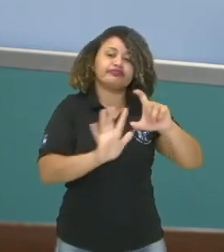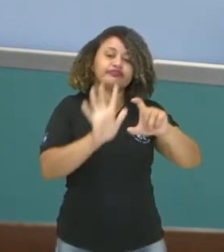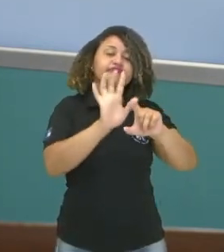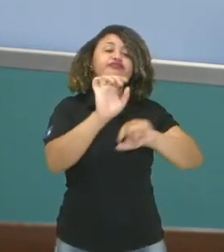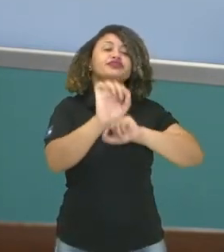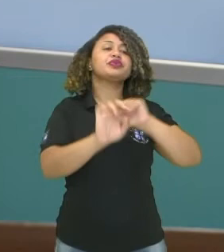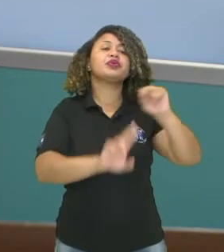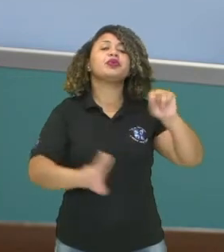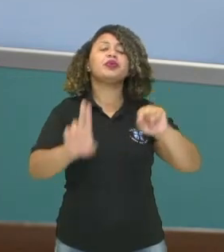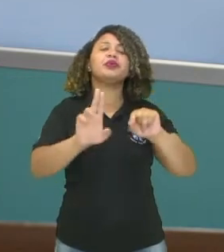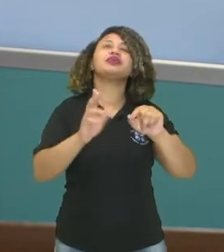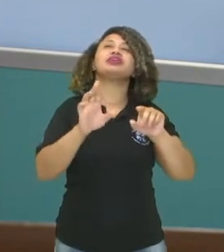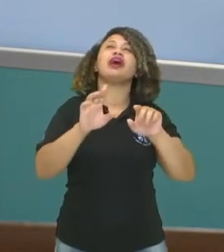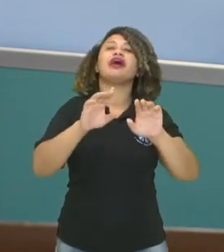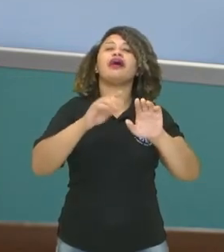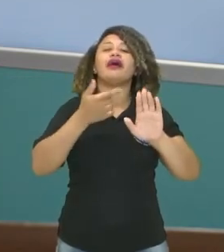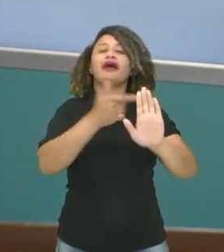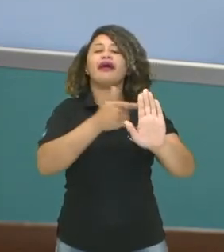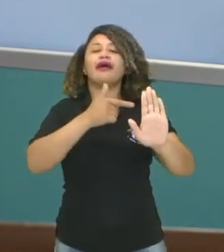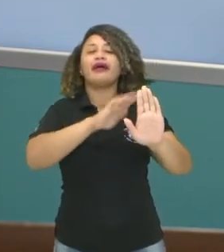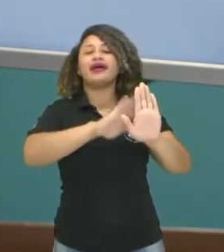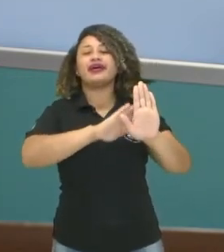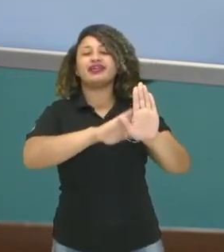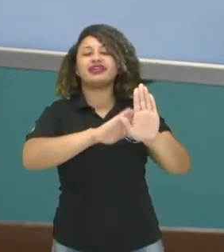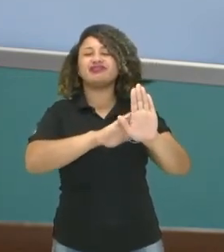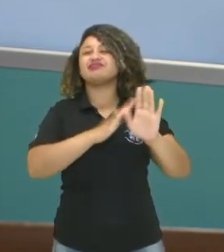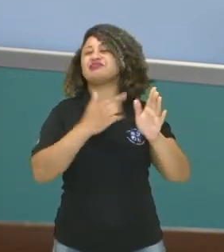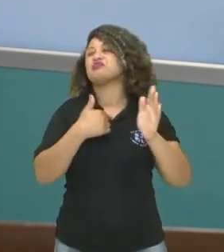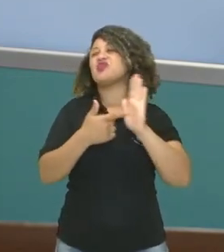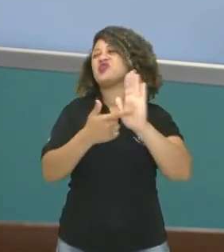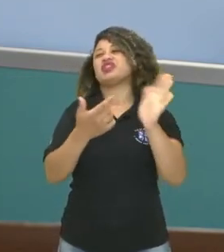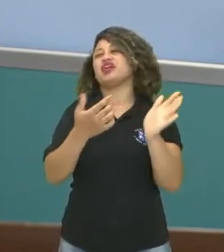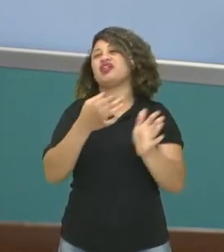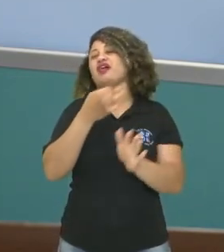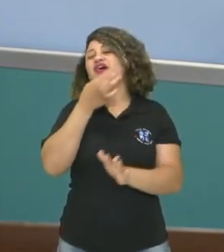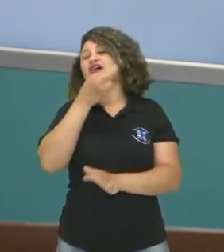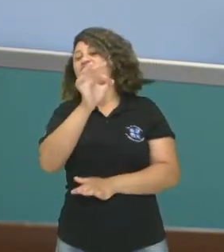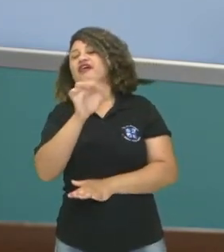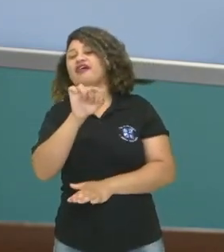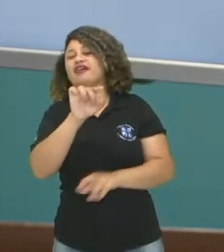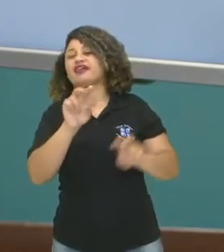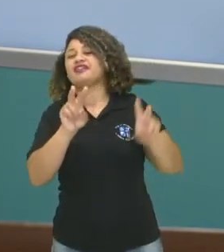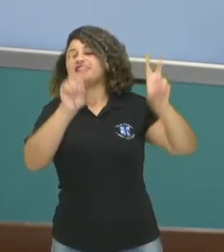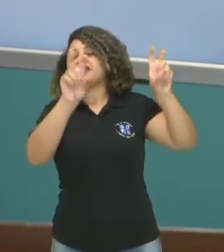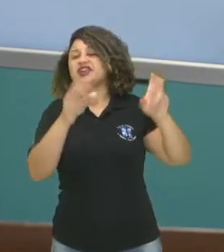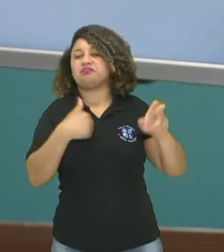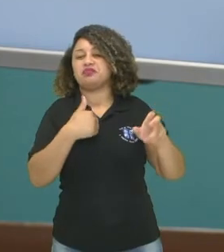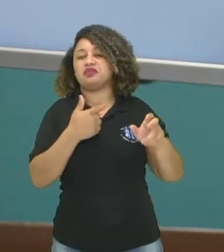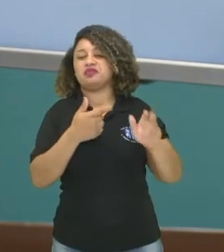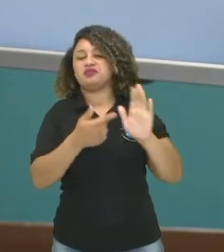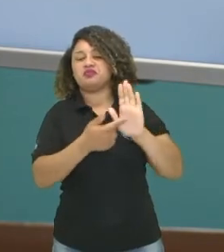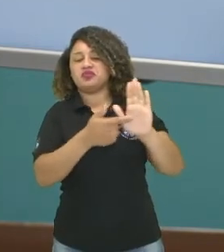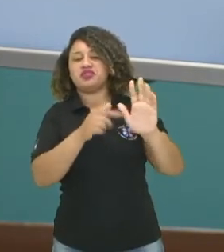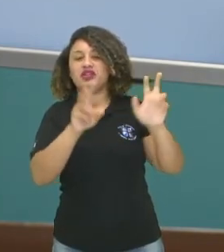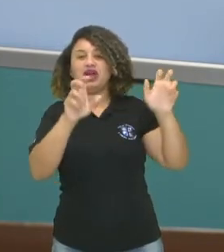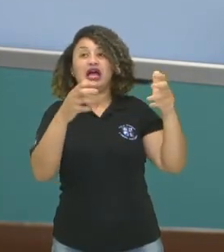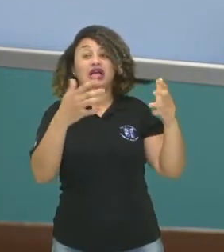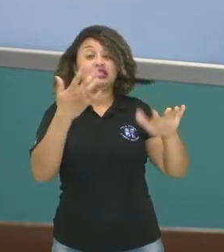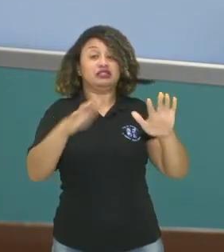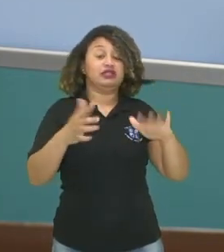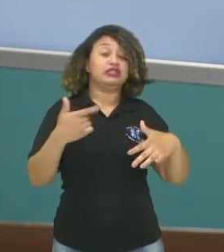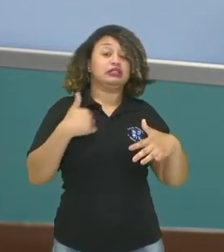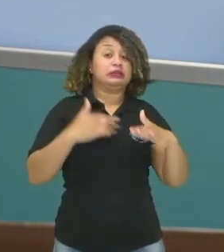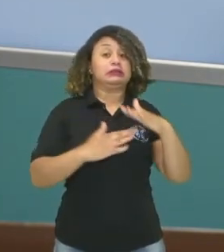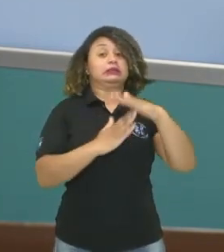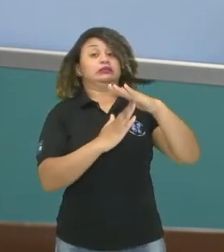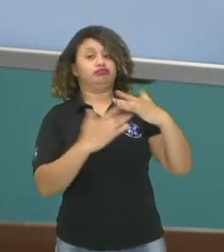trabalha com a ironia, com a ridicularização da temática. Isso mesmo, ele extrapola. Tanto